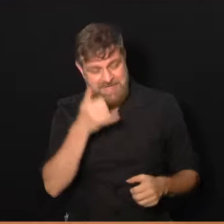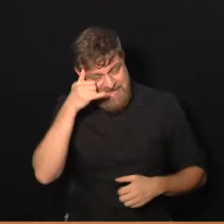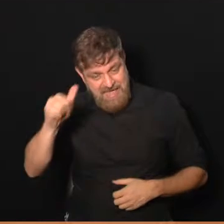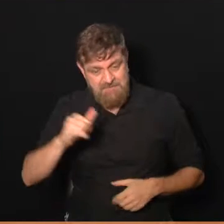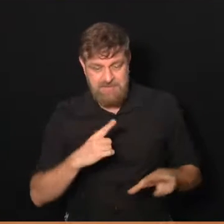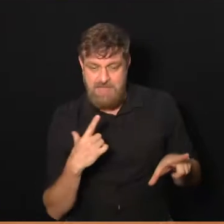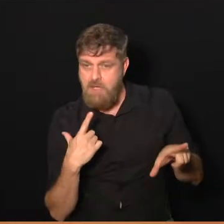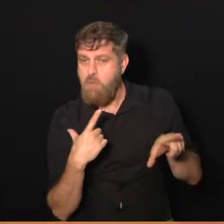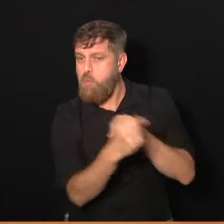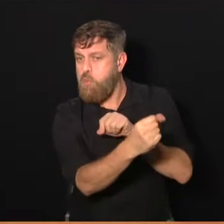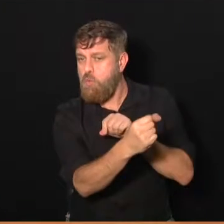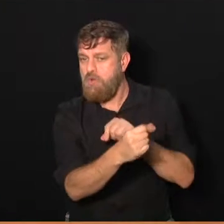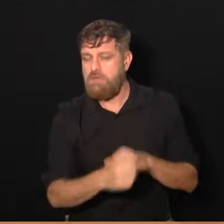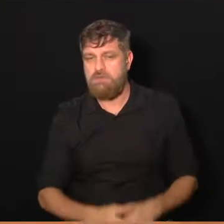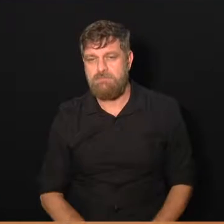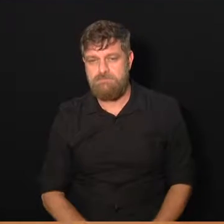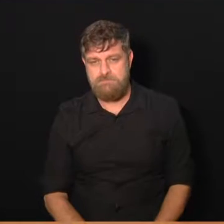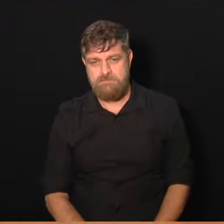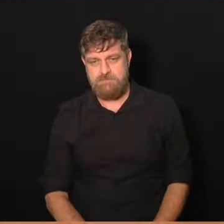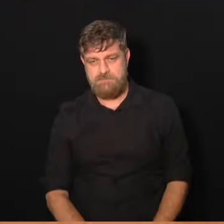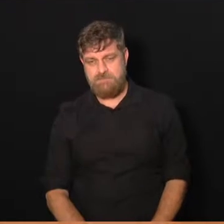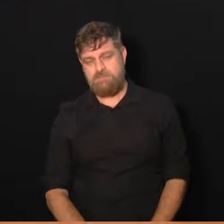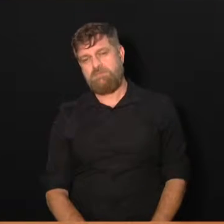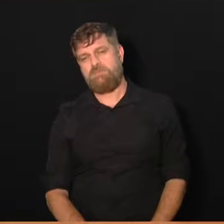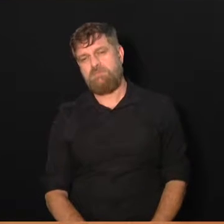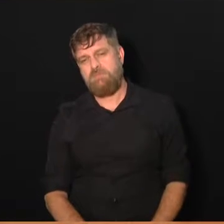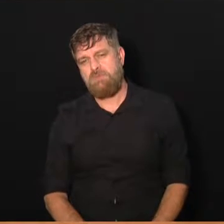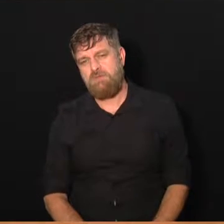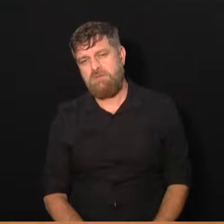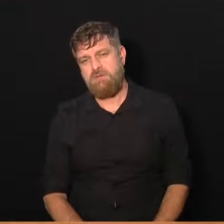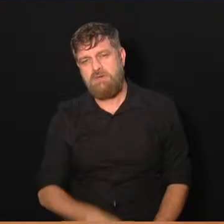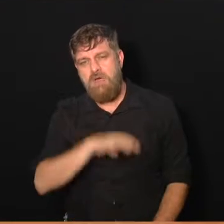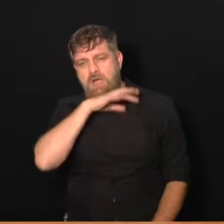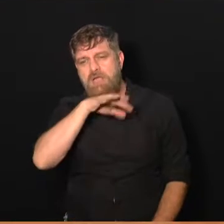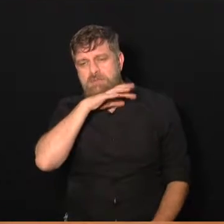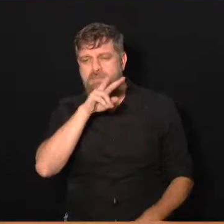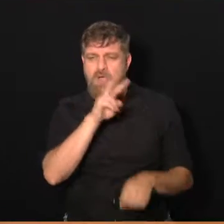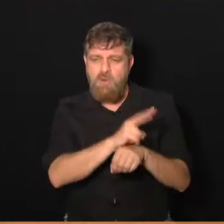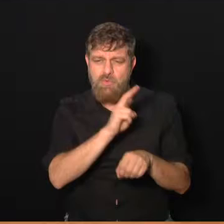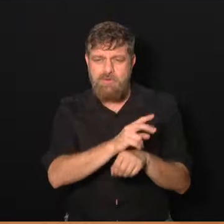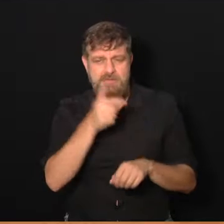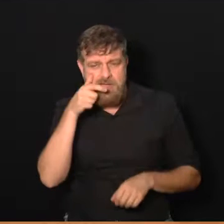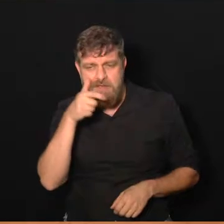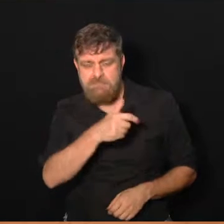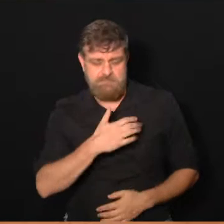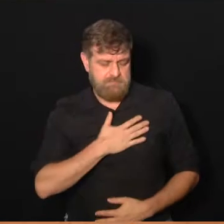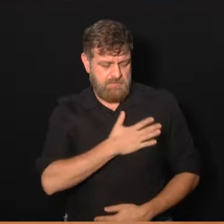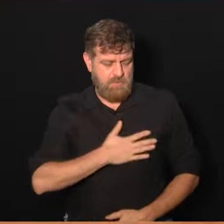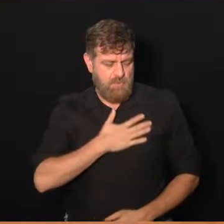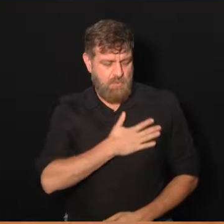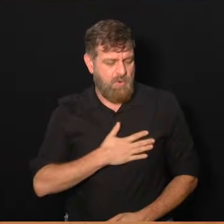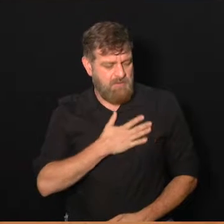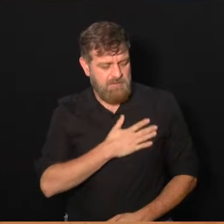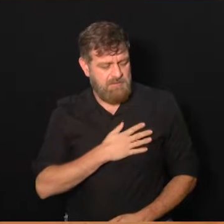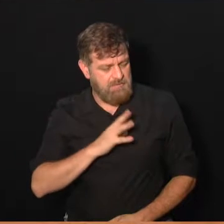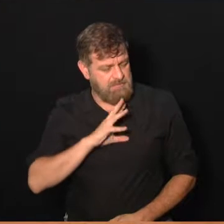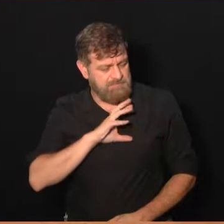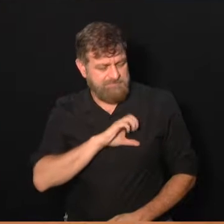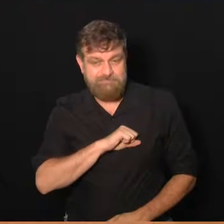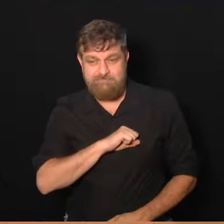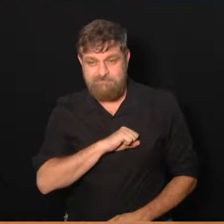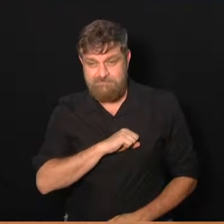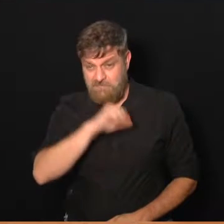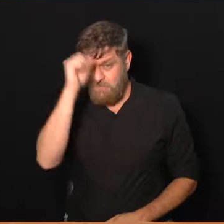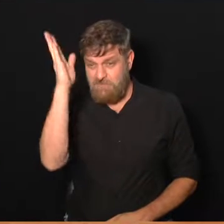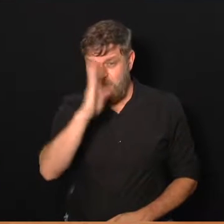não fuja, né? A questão, a causa animal, o interesse, o gosto pelos animais, cresce muito no